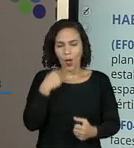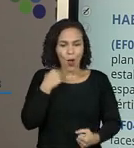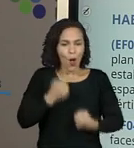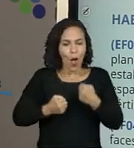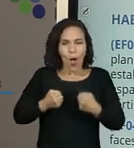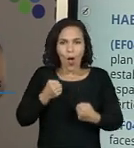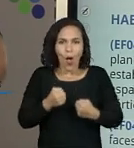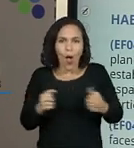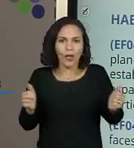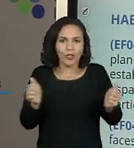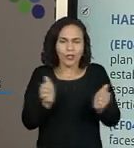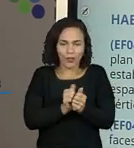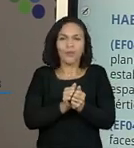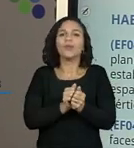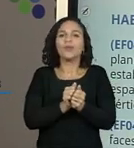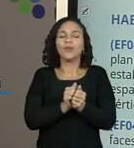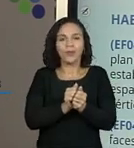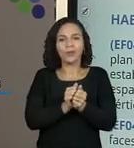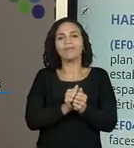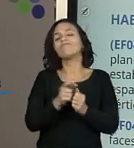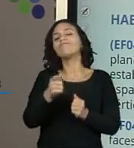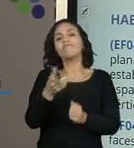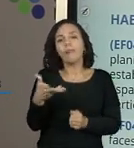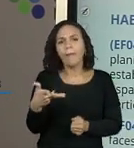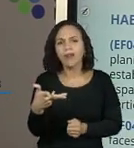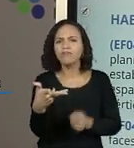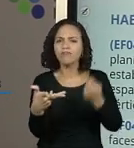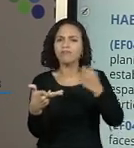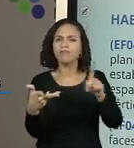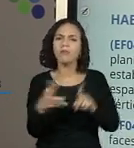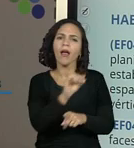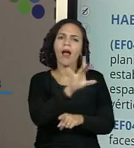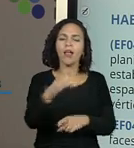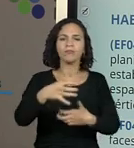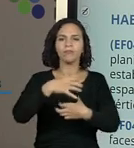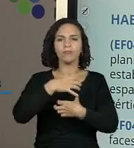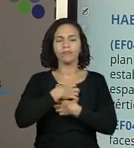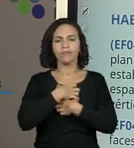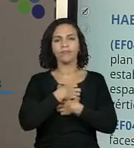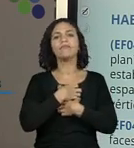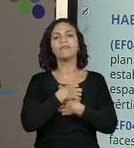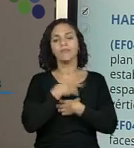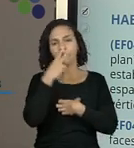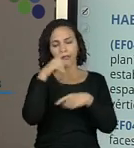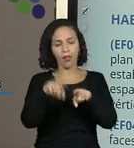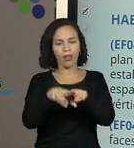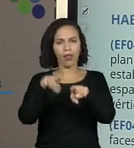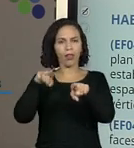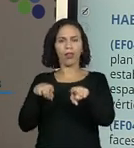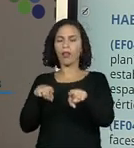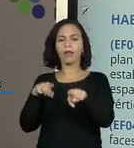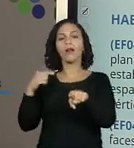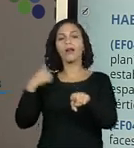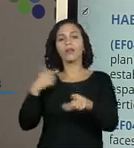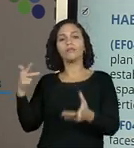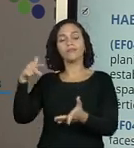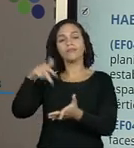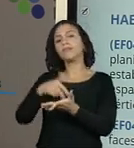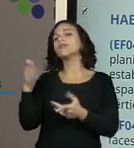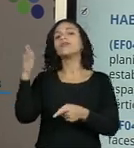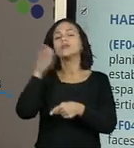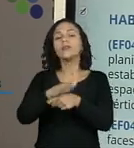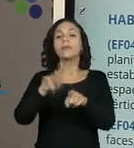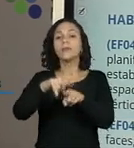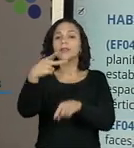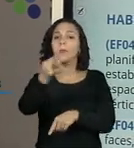tenham pressa, vamos cada um aprendendo no seu ritmo, tá ok? Todo mundo junto, ninguém ficando para trás, eu estou aqui para ajudar, seu professor está aí